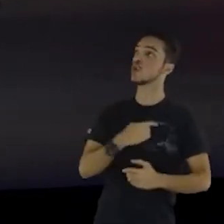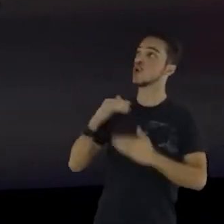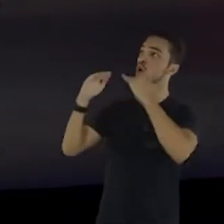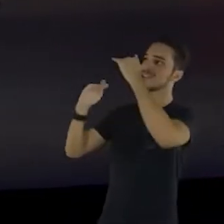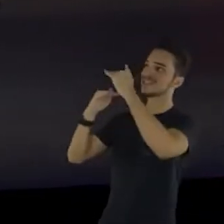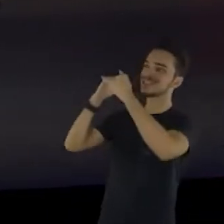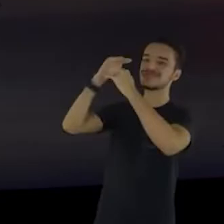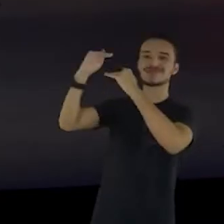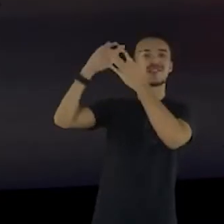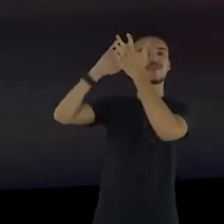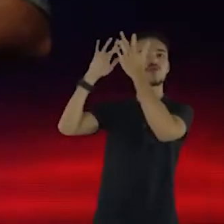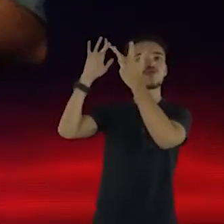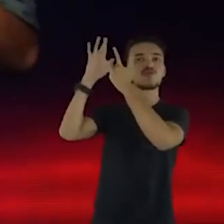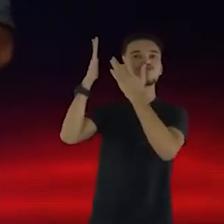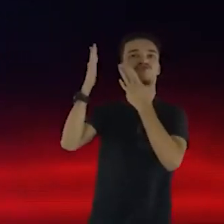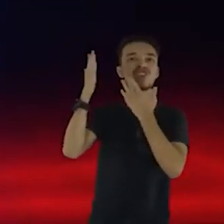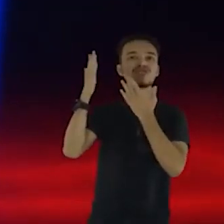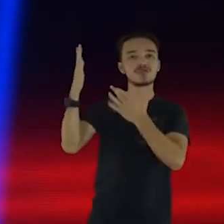áreas.